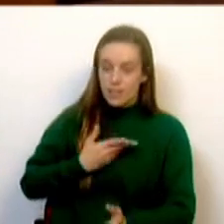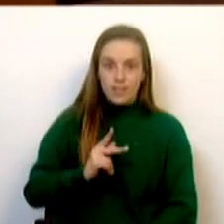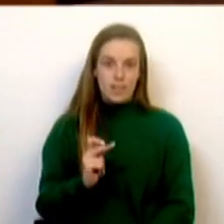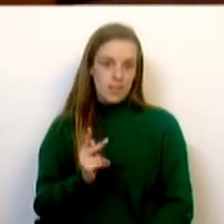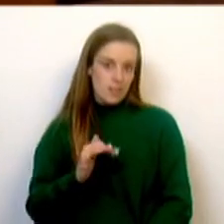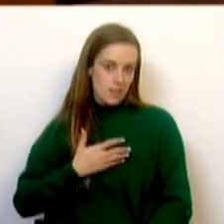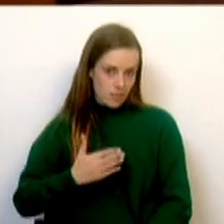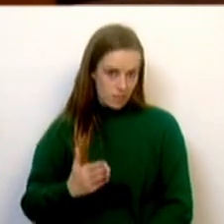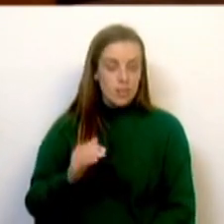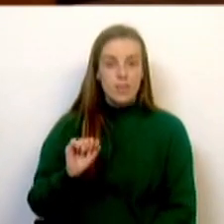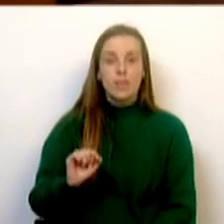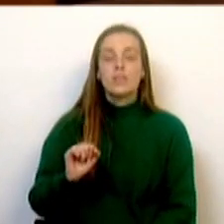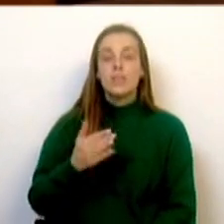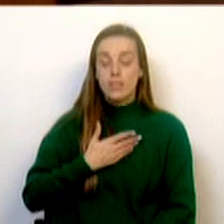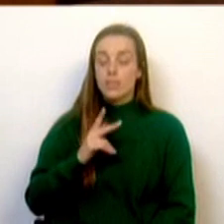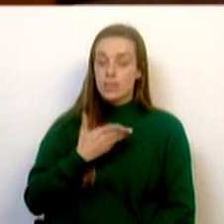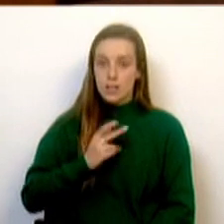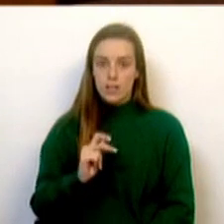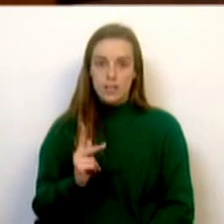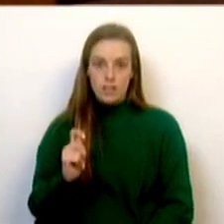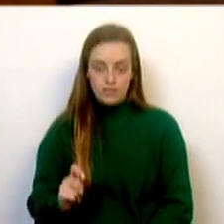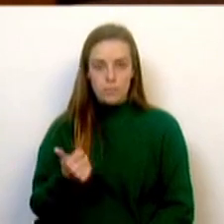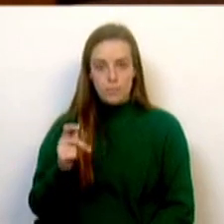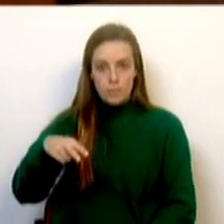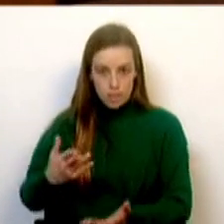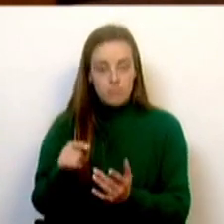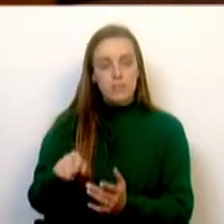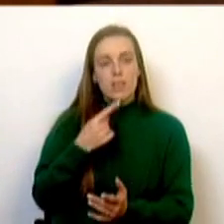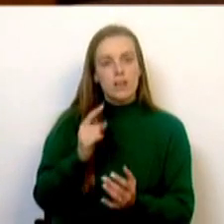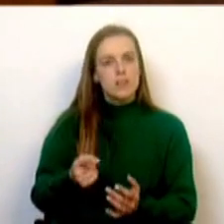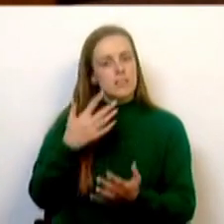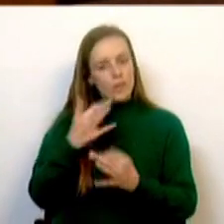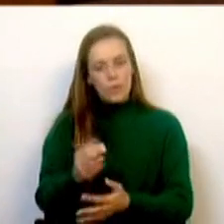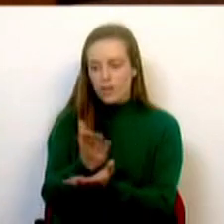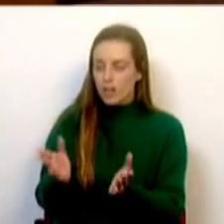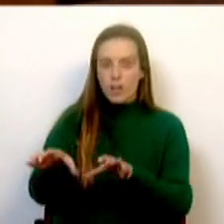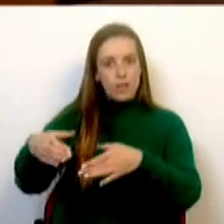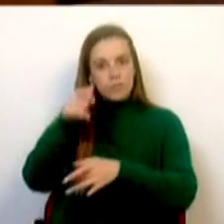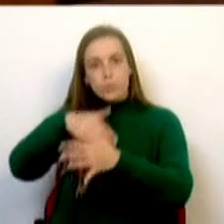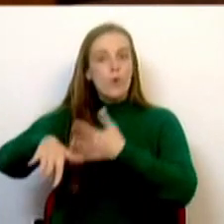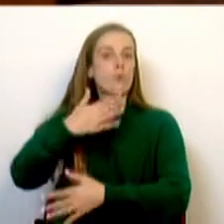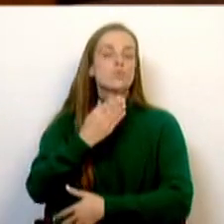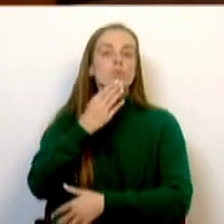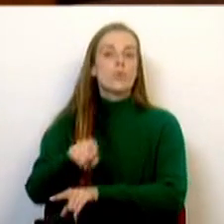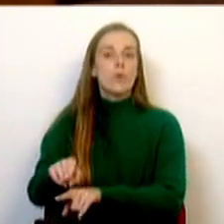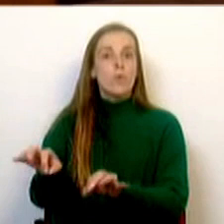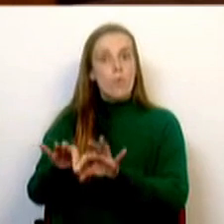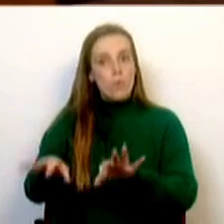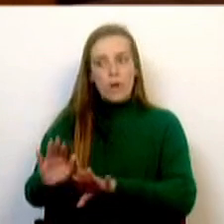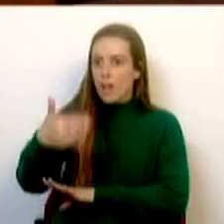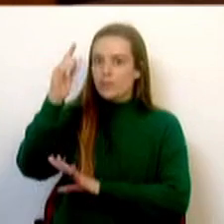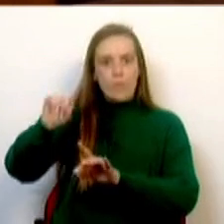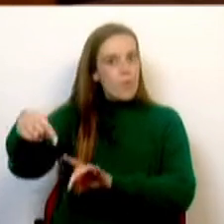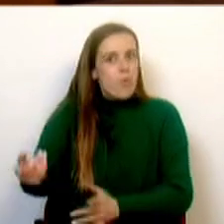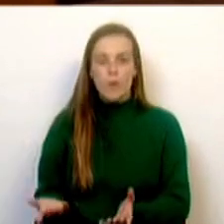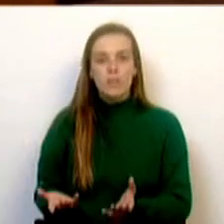Ben-Gurion disse que é, e cito, "este é o direito natural do povo judeu, ser como qualquer outra nação", o mesmo